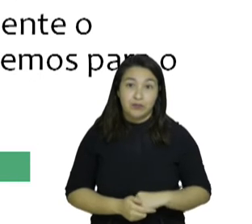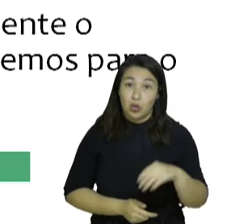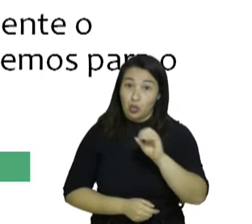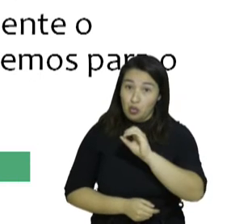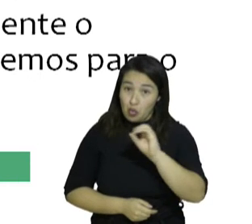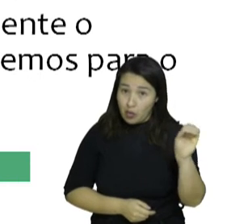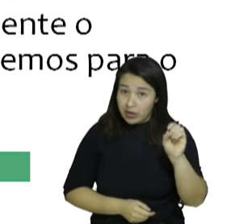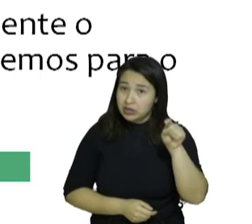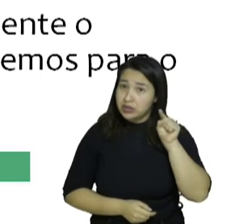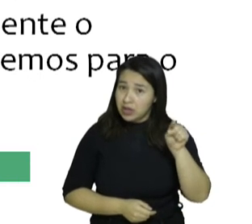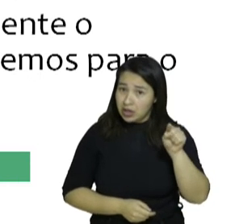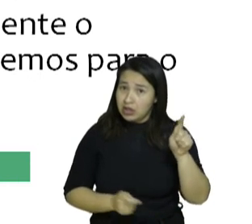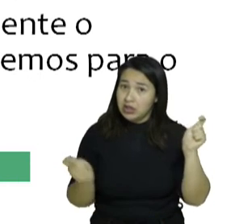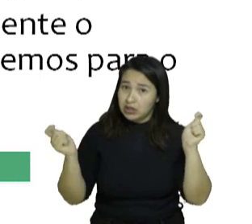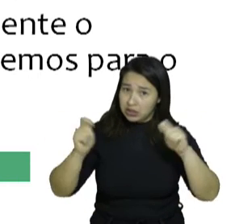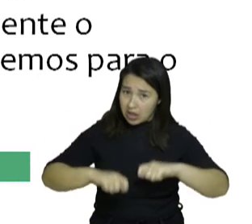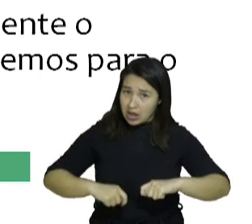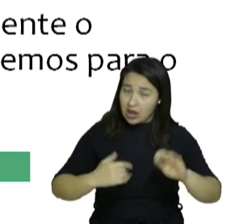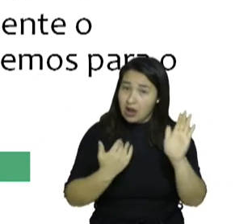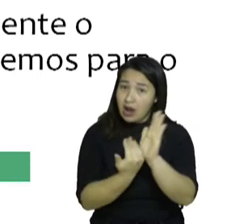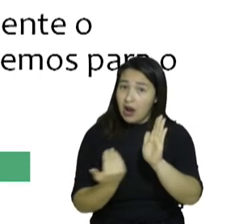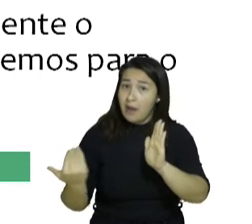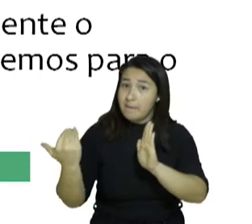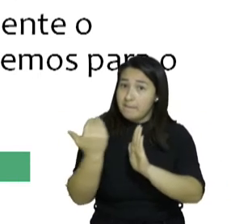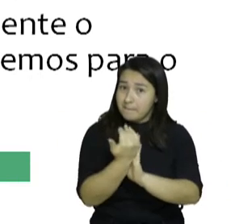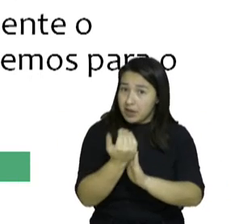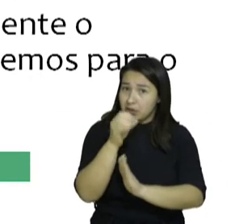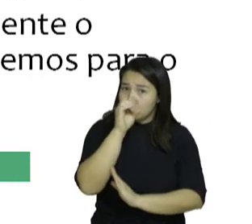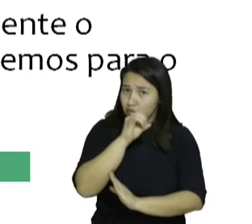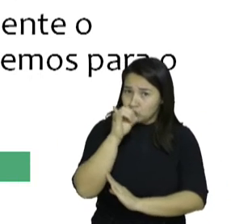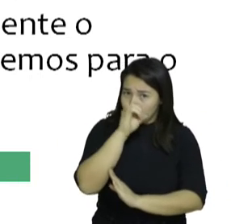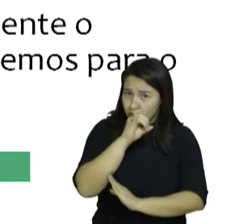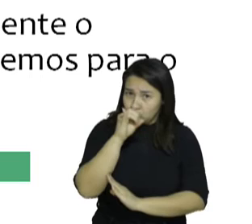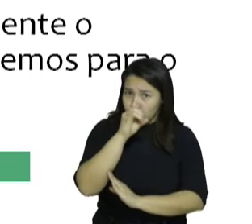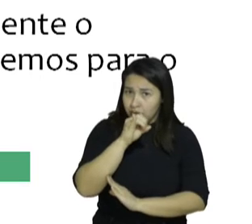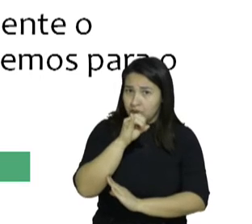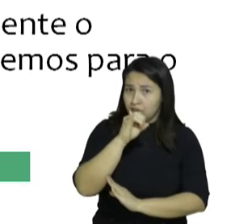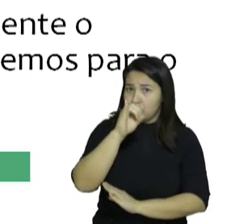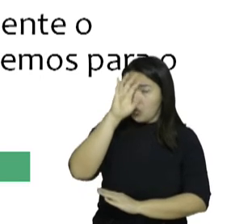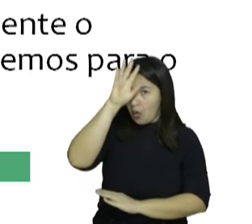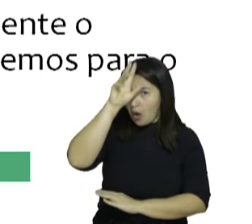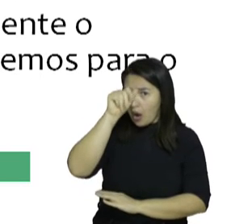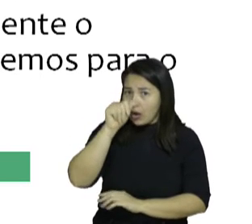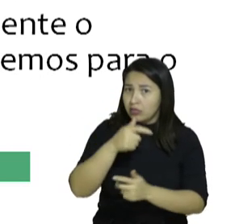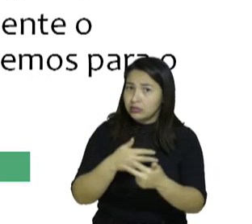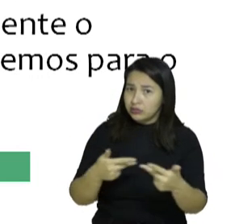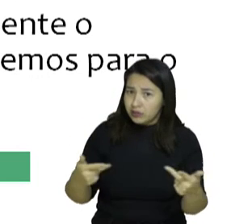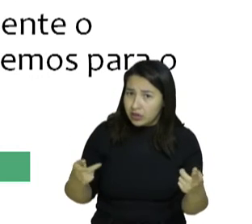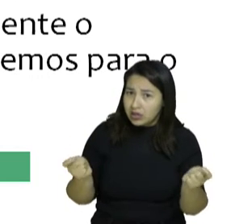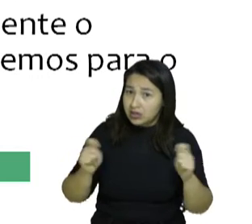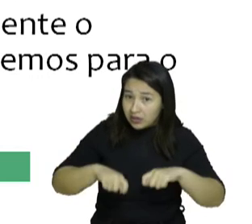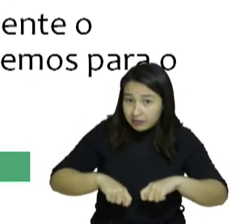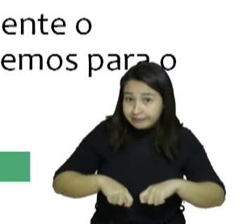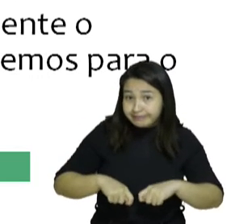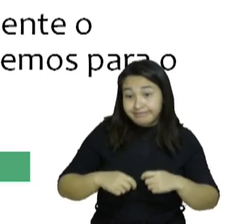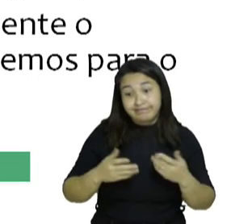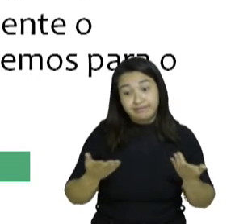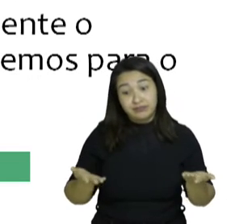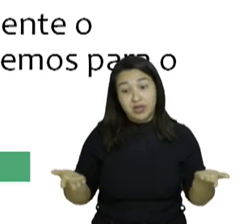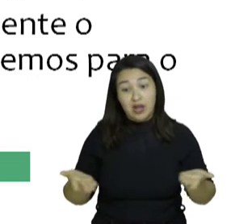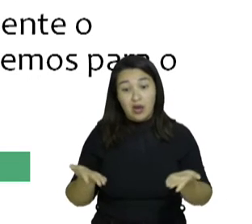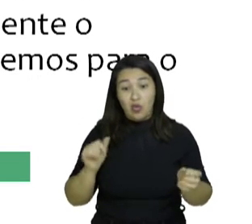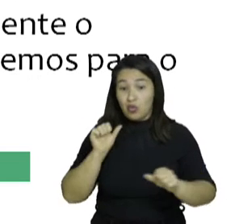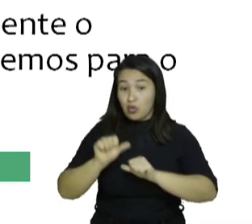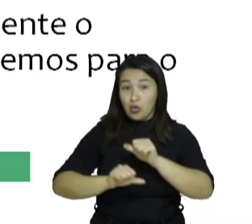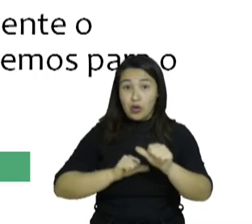Comporta colocar mais suínos e aves temos que pensar nisso Senão daqui a pouco nós vamos virar uma Holanda uma